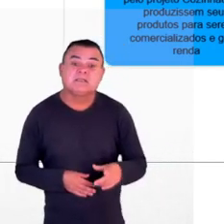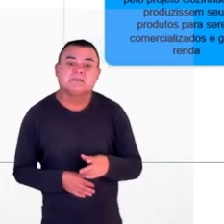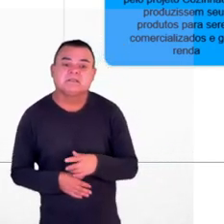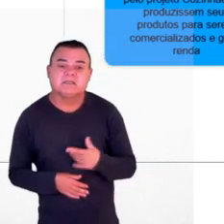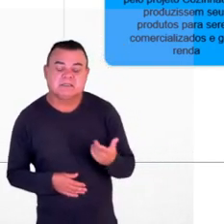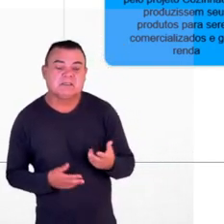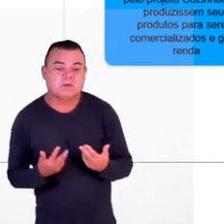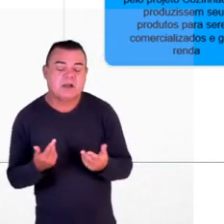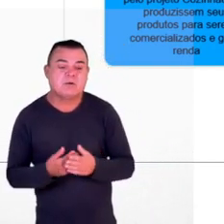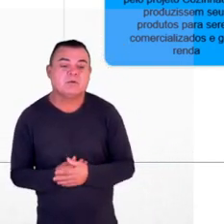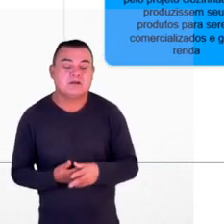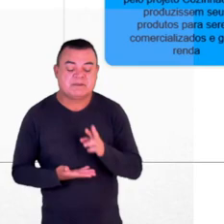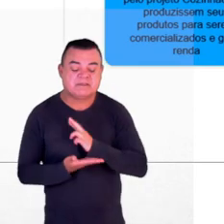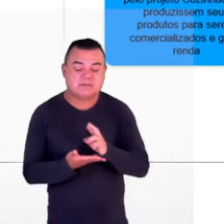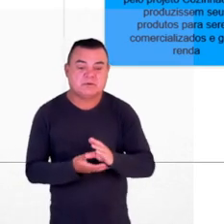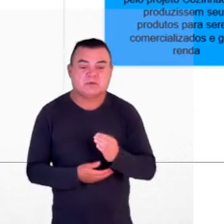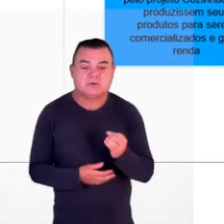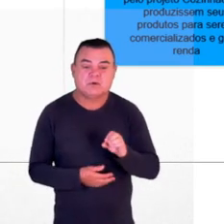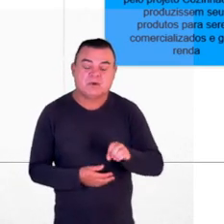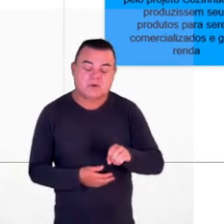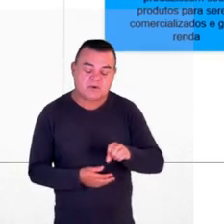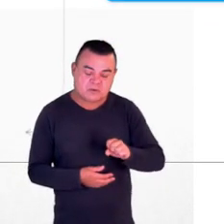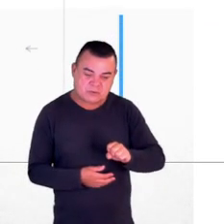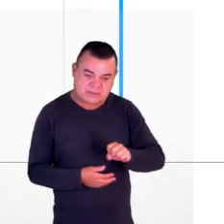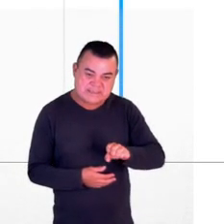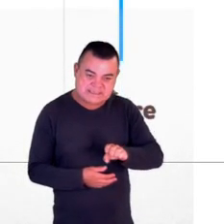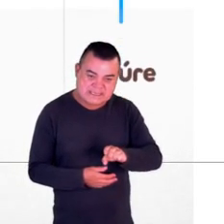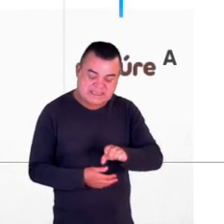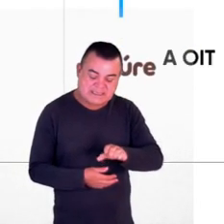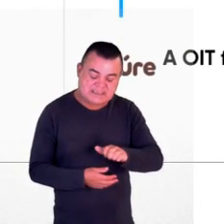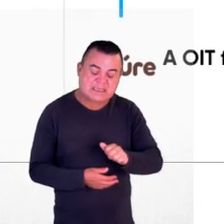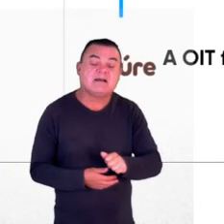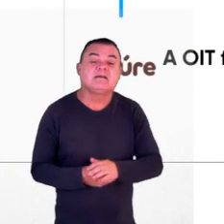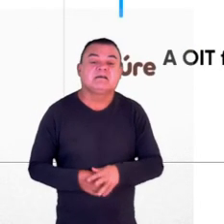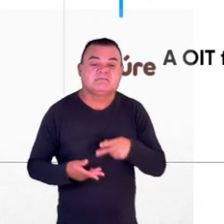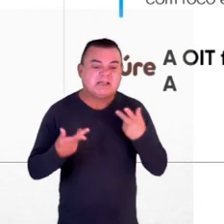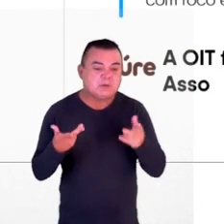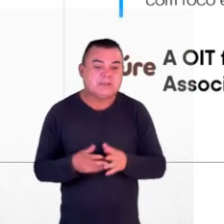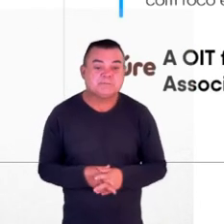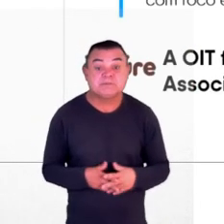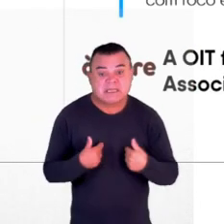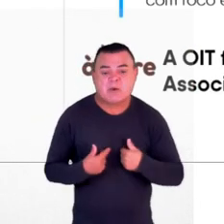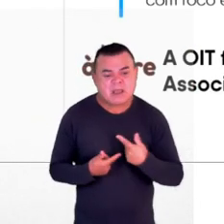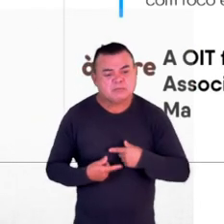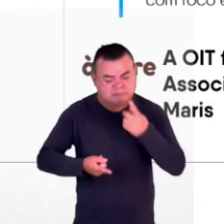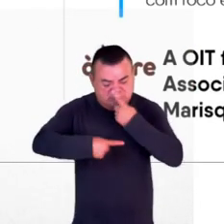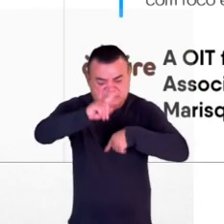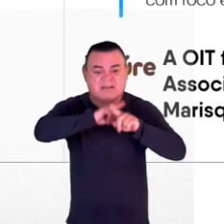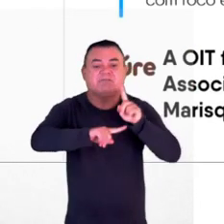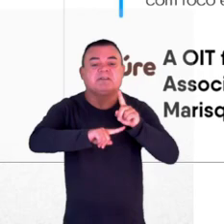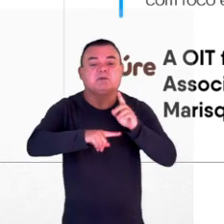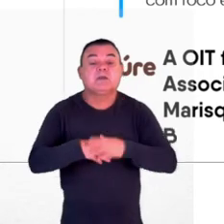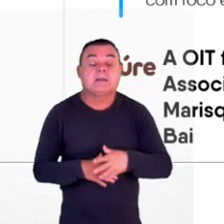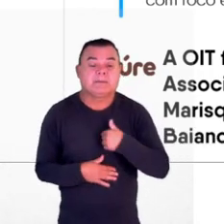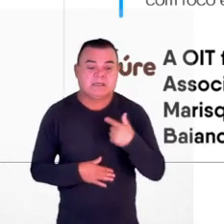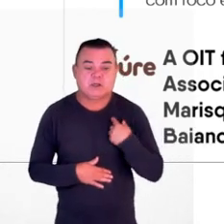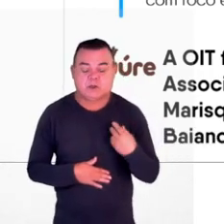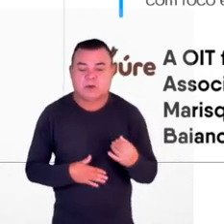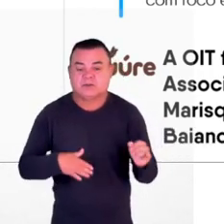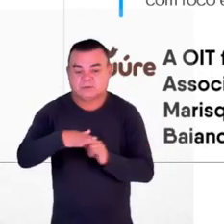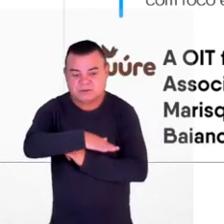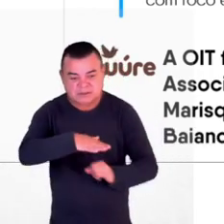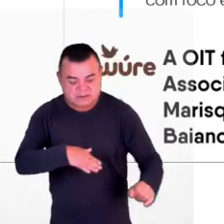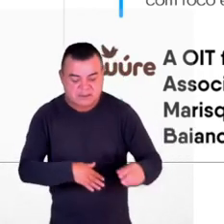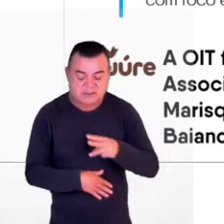das das sementes tradicionais então Então isso é é eu acho que é um desafio para nós como instituição como Ministério